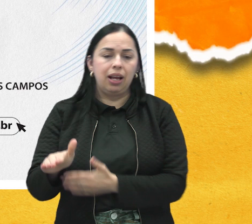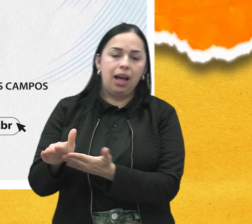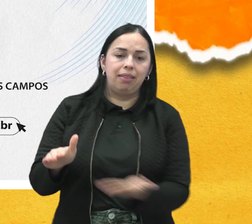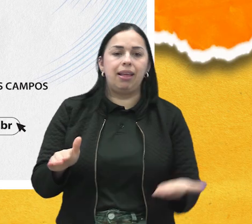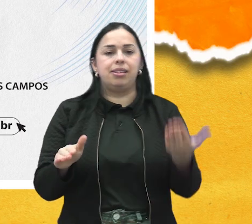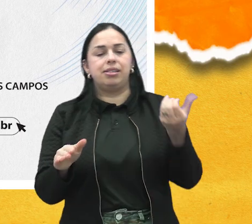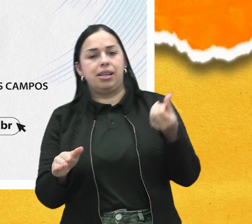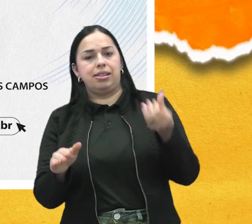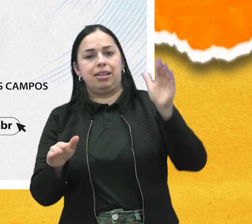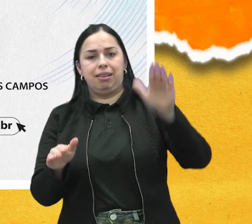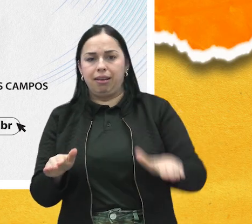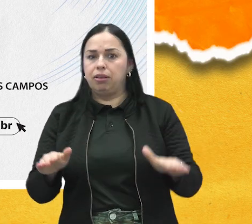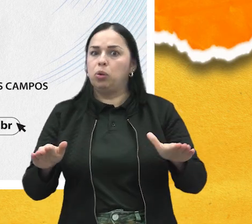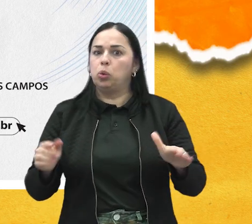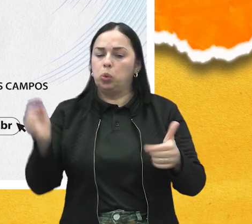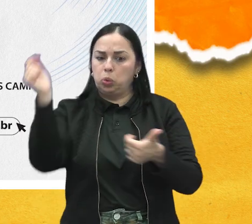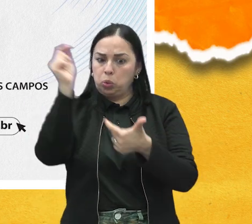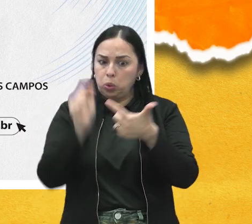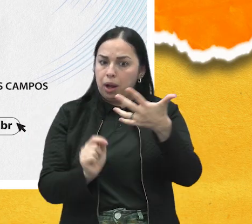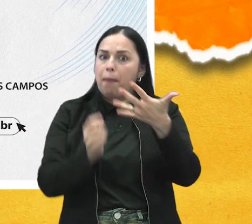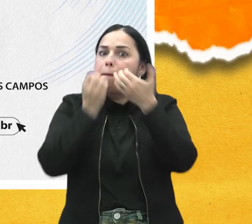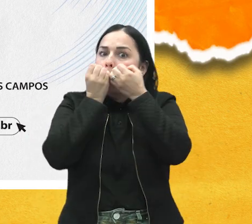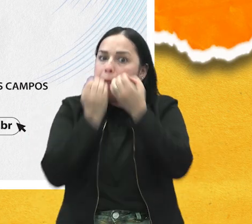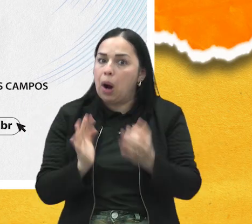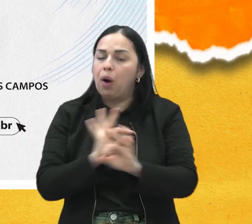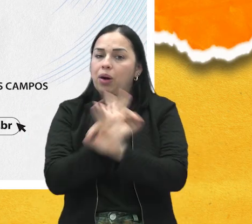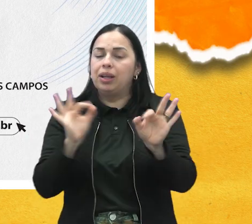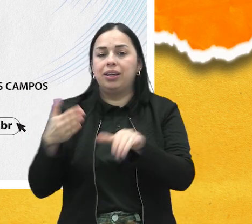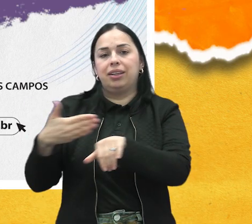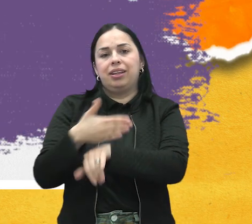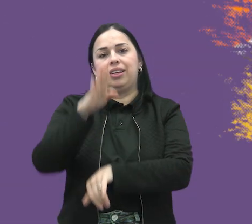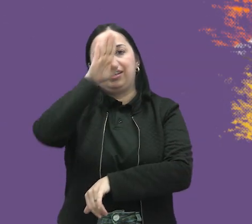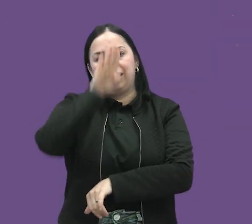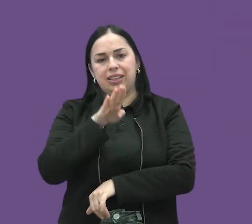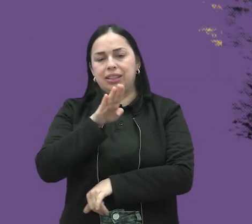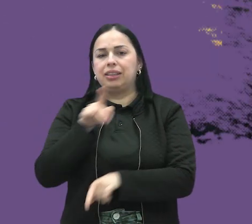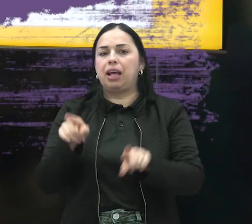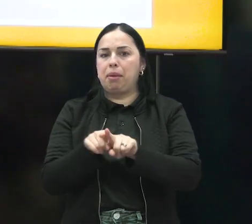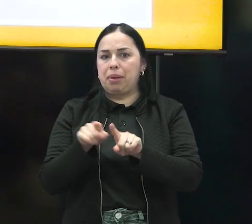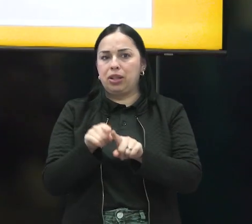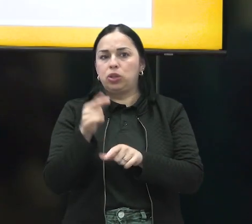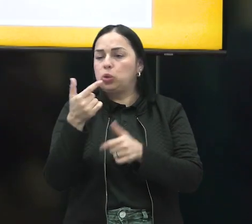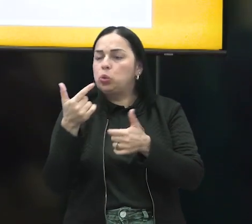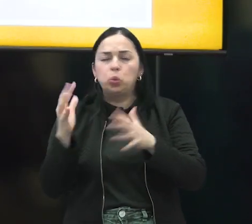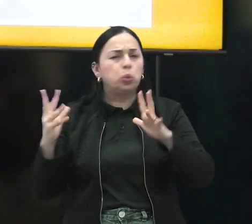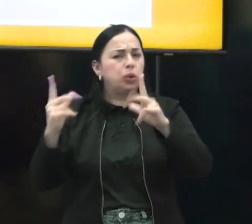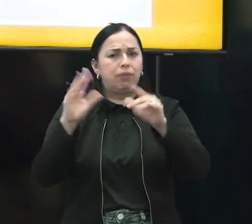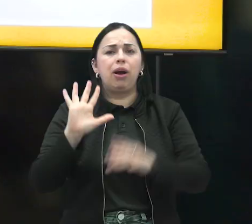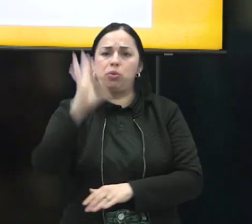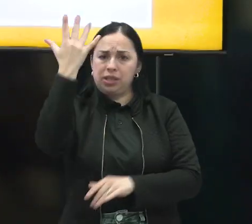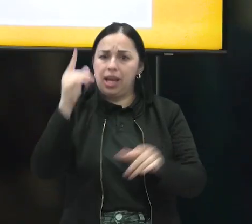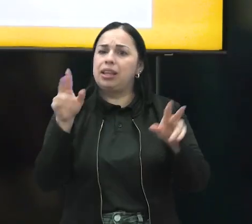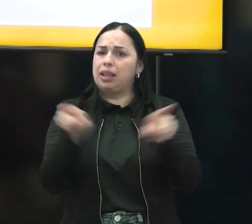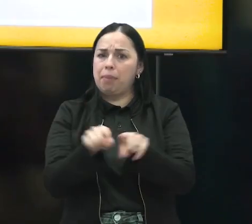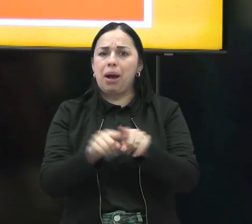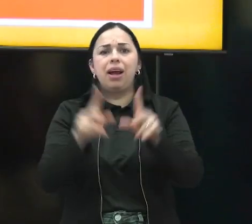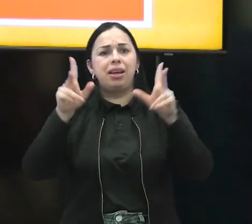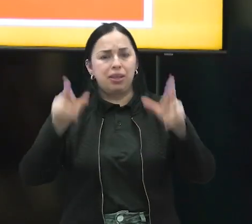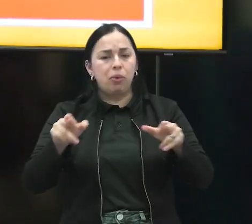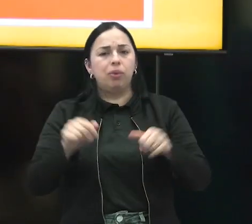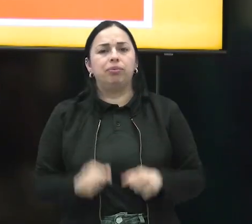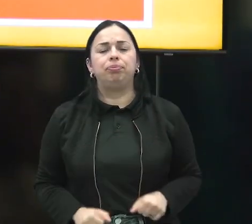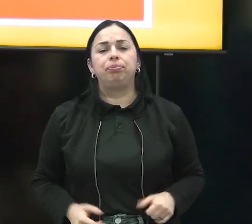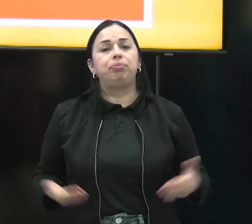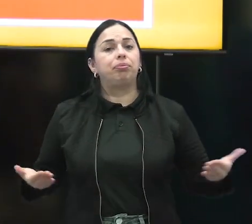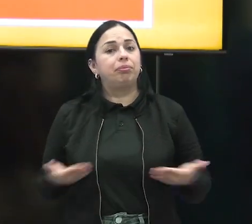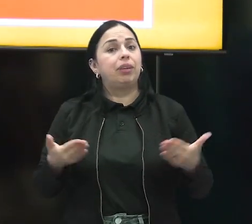até às 6 da tarde, tem muita coisa boa para fazer por lá. E a entrada também é gratuita, assim como todas as atividades que vão estar rolando. E finalizando